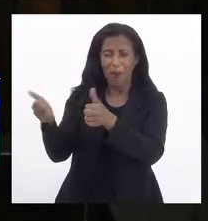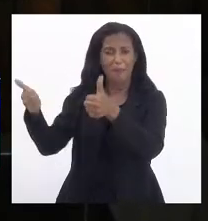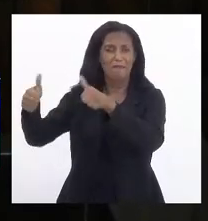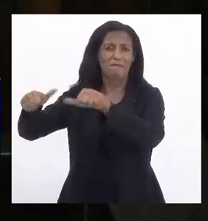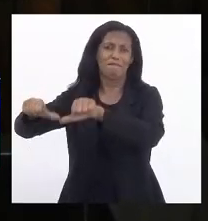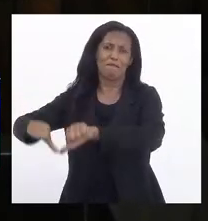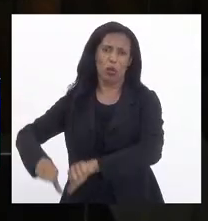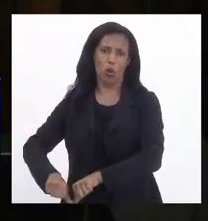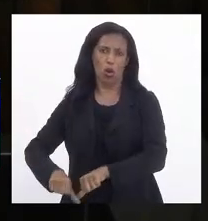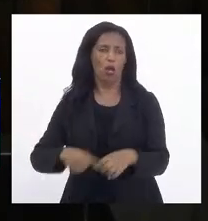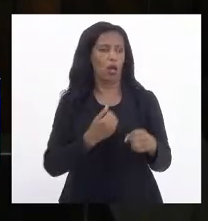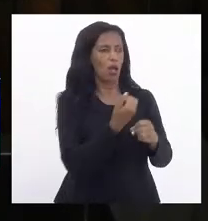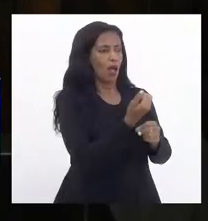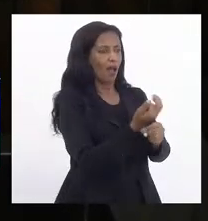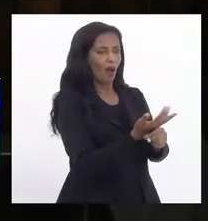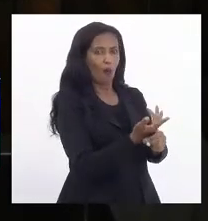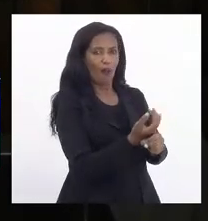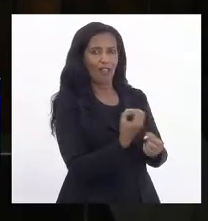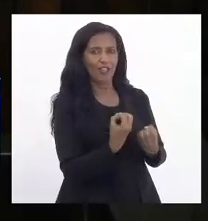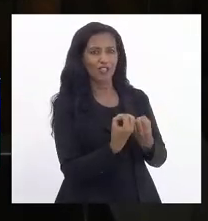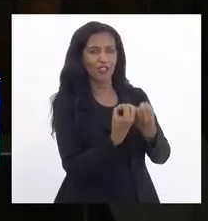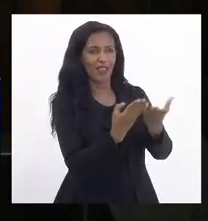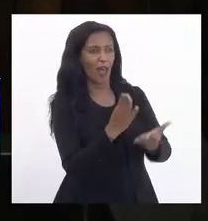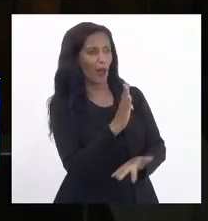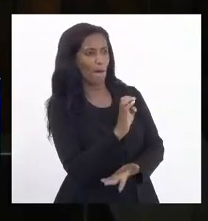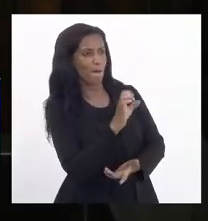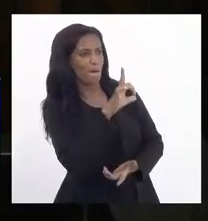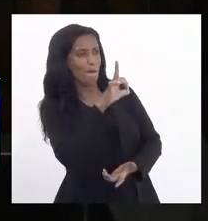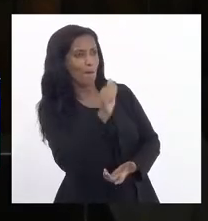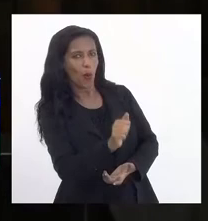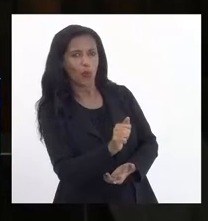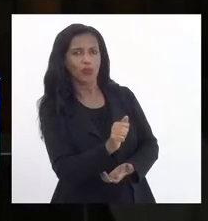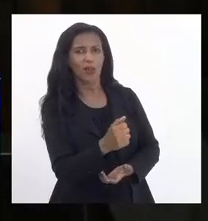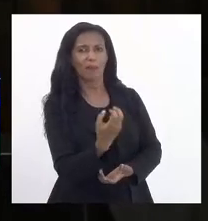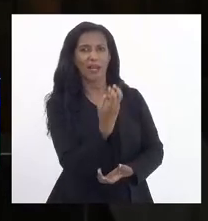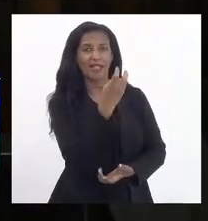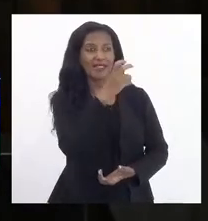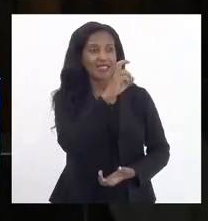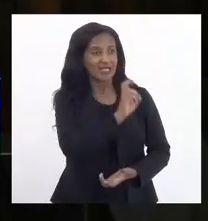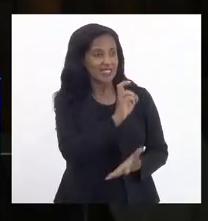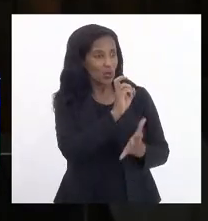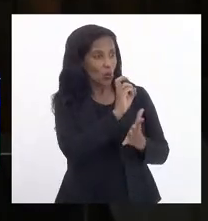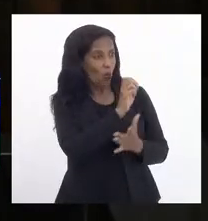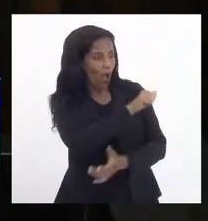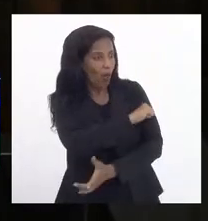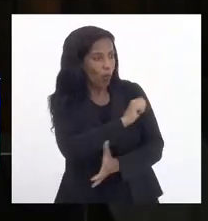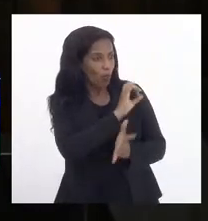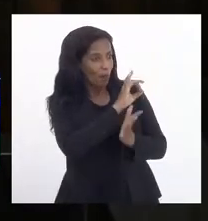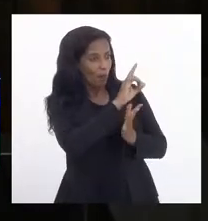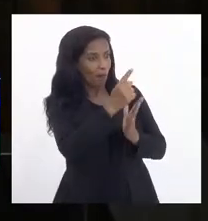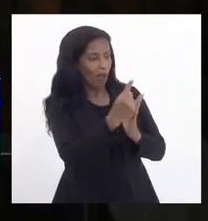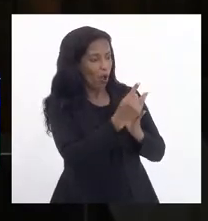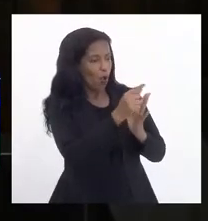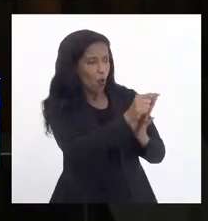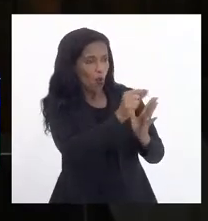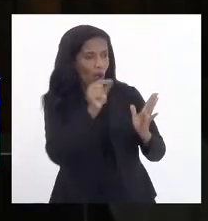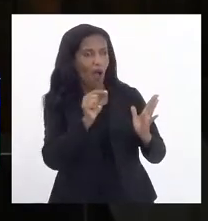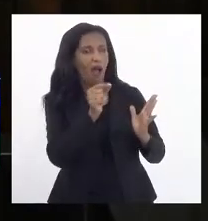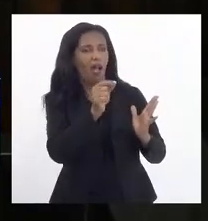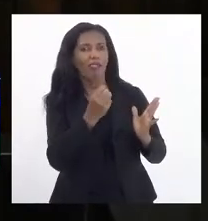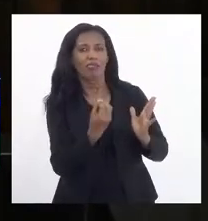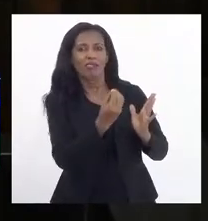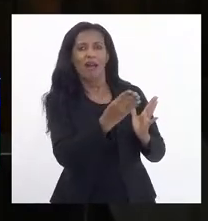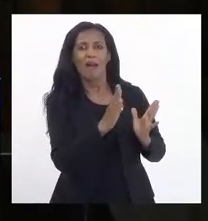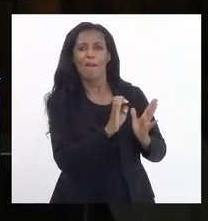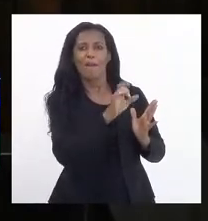oferece uma bolsa própria para cada 5 estudantes que tem na UERJ. Então, além das bolsas por conta das cotas, que a UESO e a UENF também